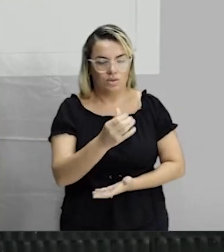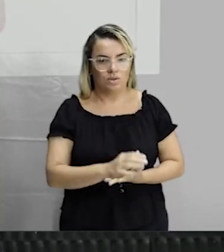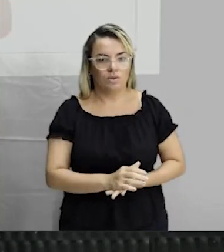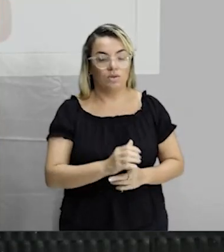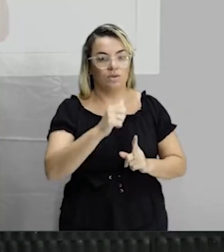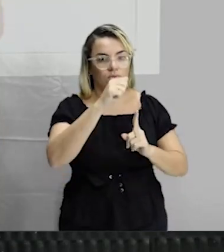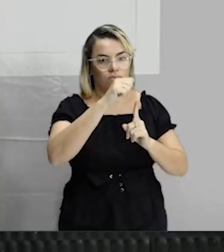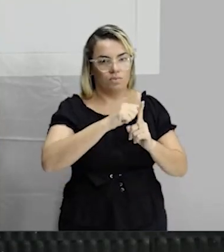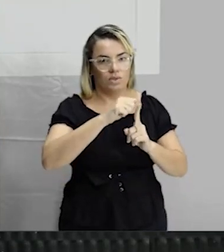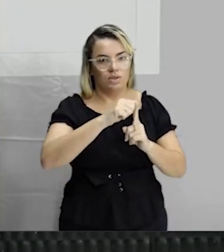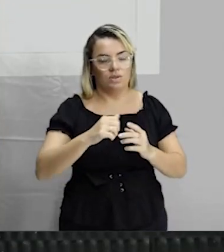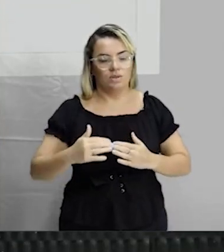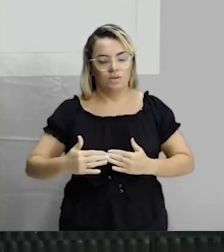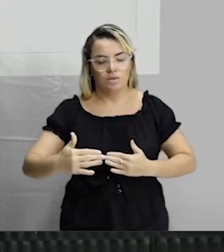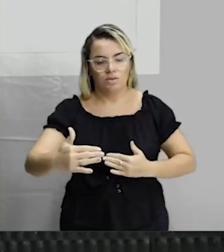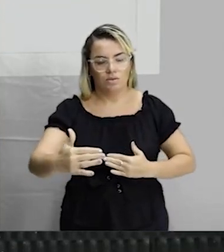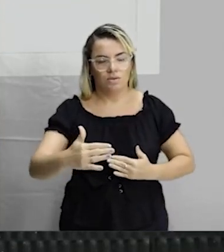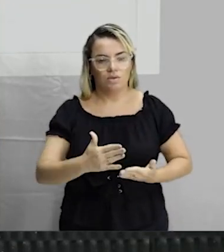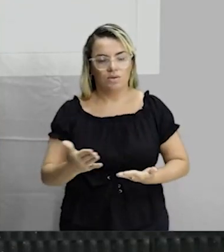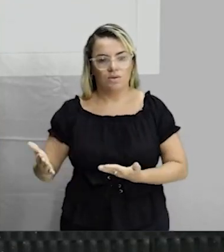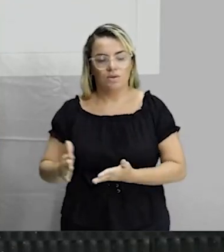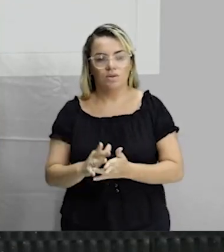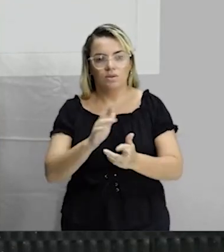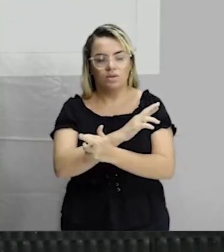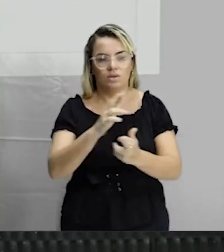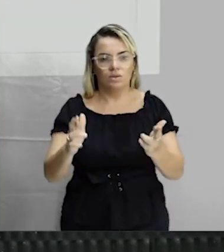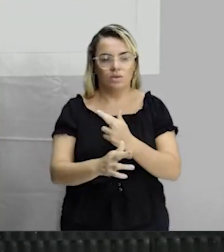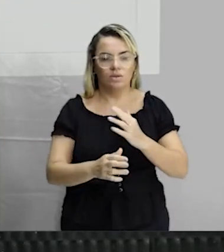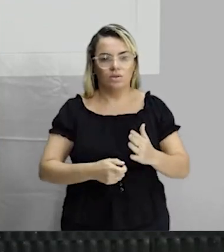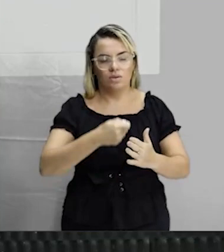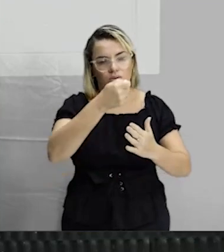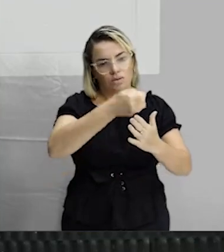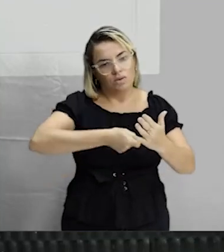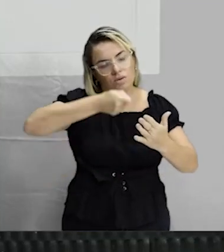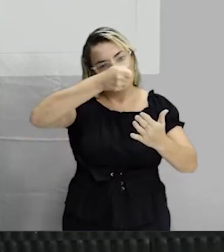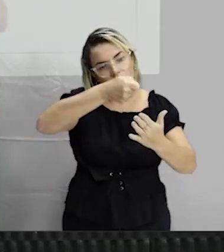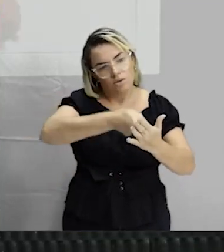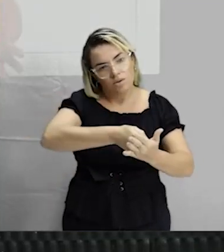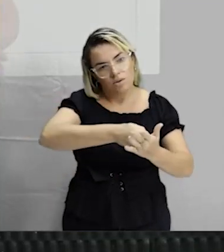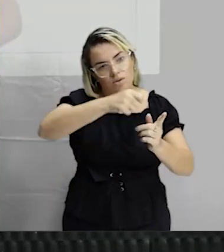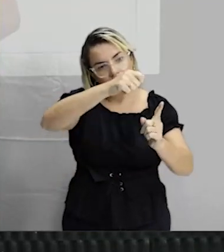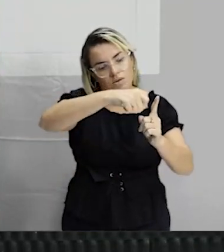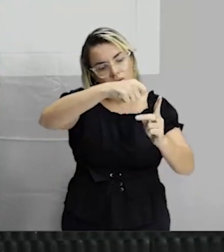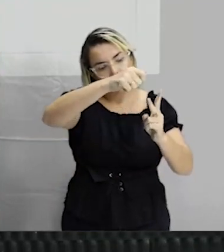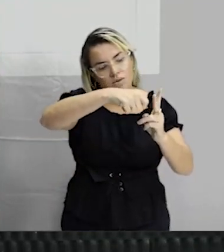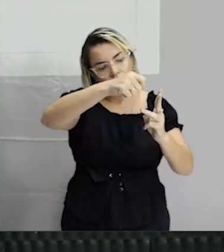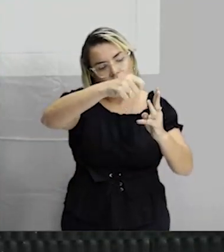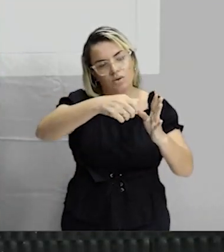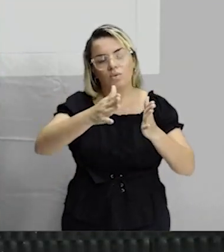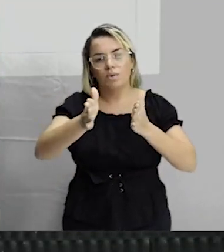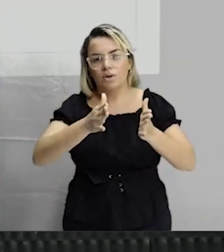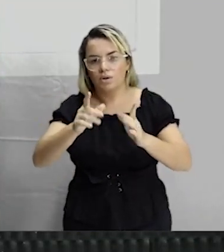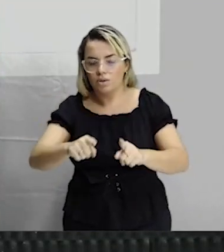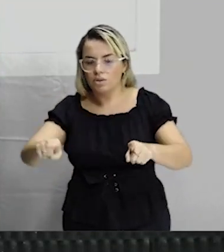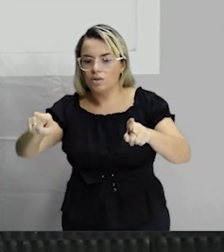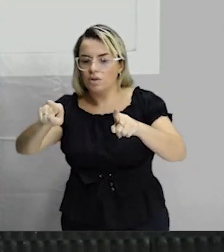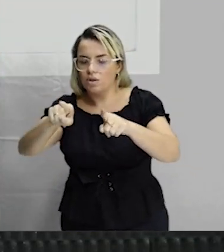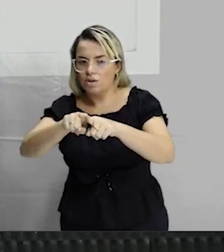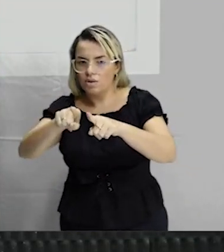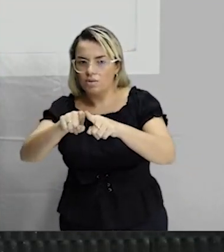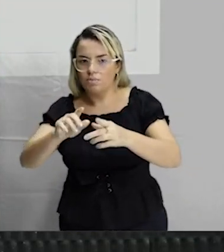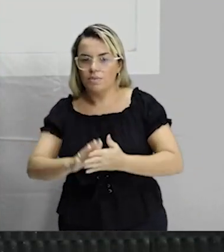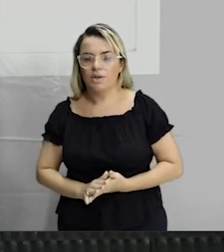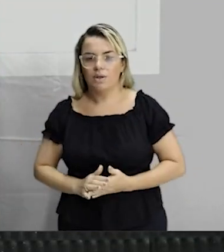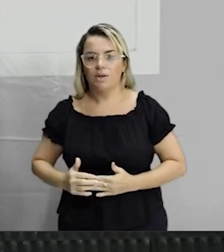unidade da taxa. Tá? Porque a taxa incide ao mês, então meu período é em meses. Então você tem um tempo aqui,